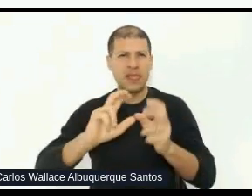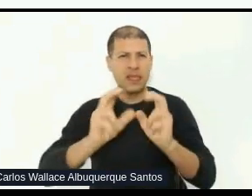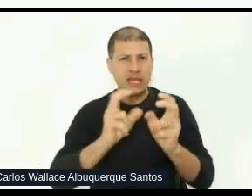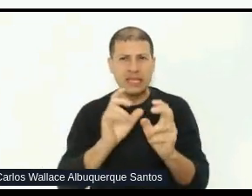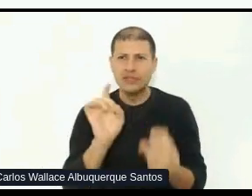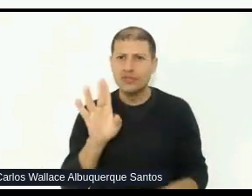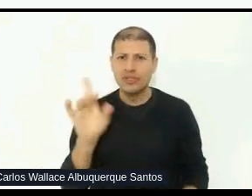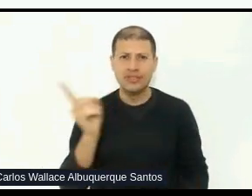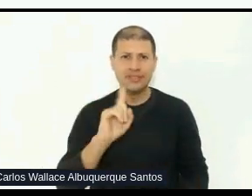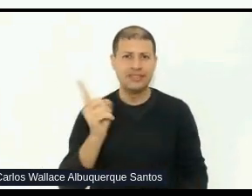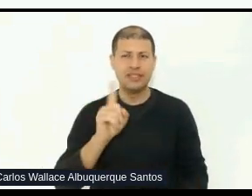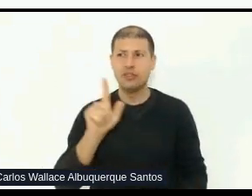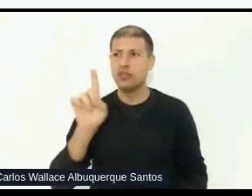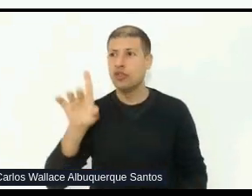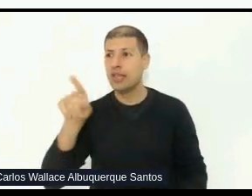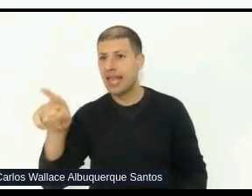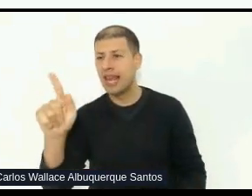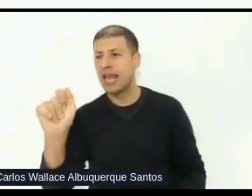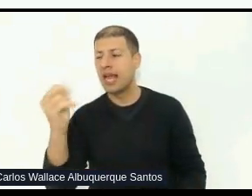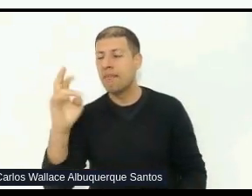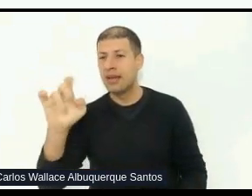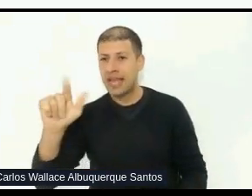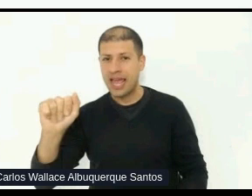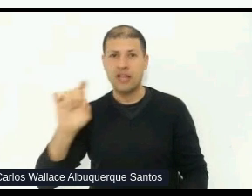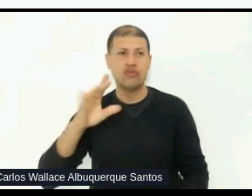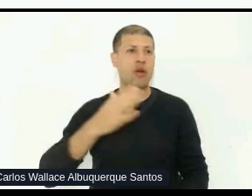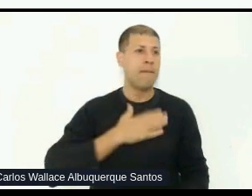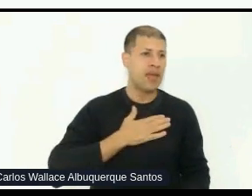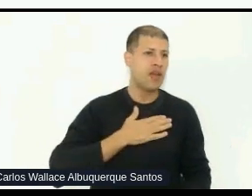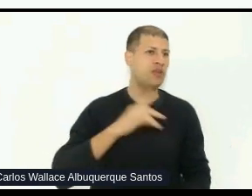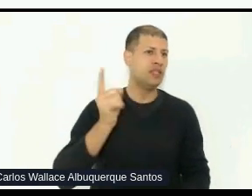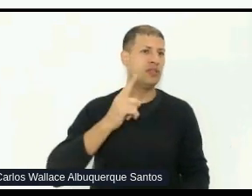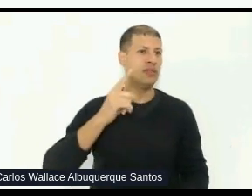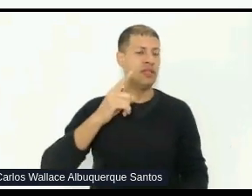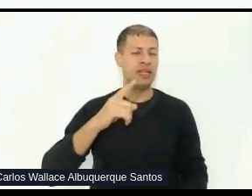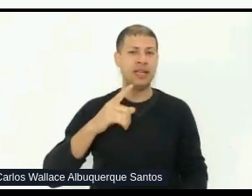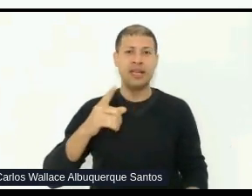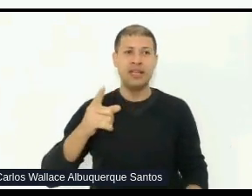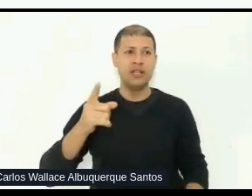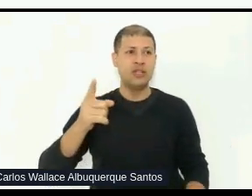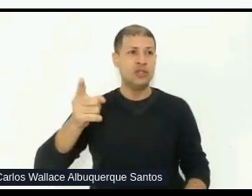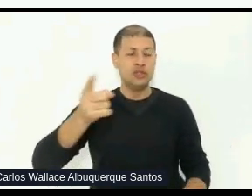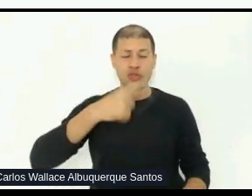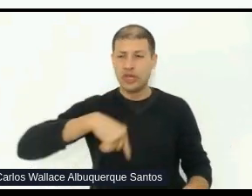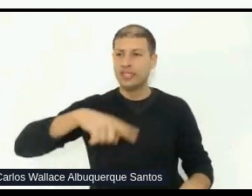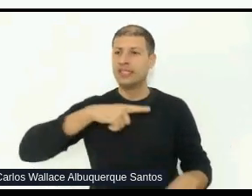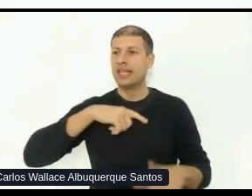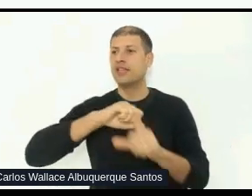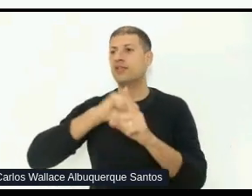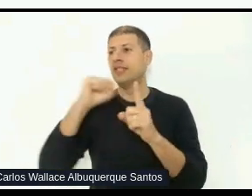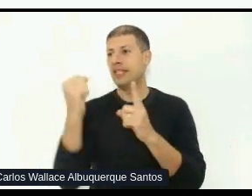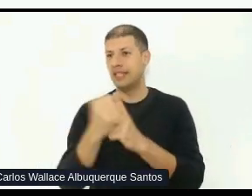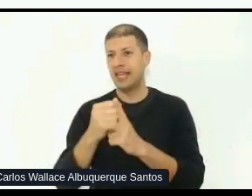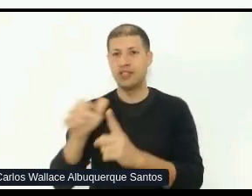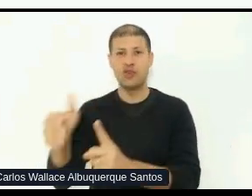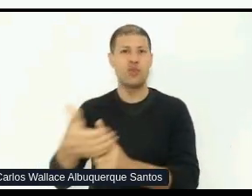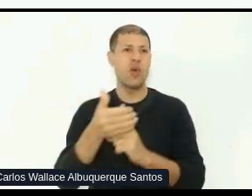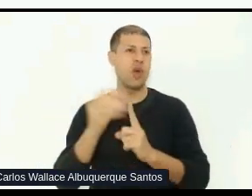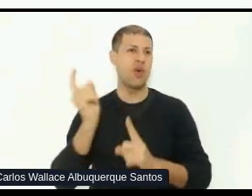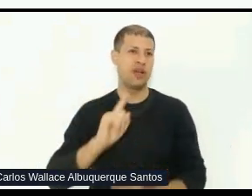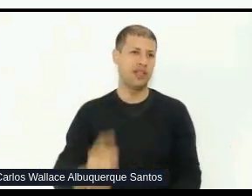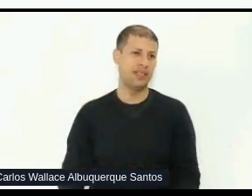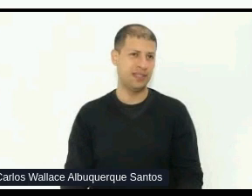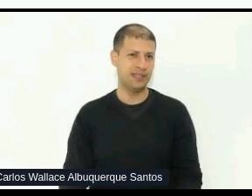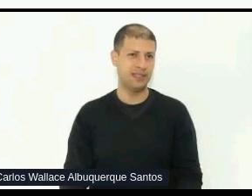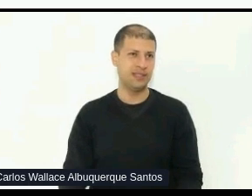de Gabriela, ou meu, ou das pessoas envolvidas. Estamos numa sociedade que não acolhe. Vivemos